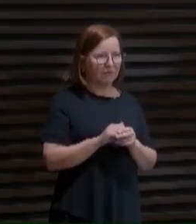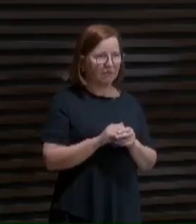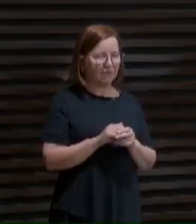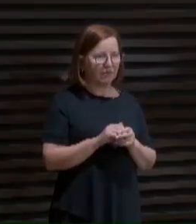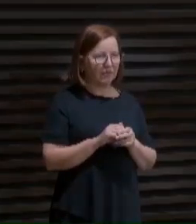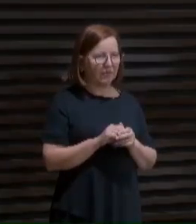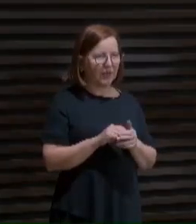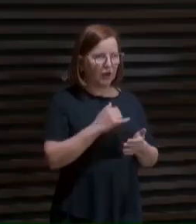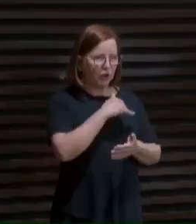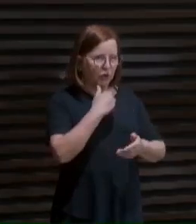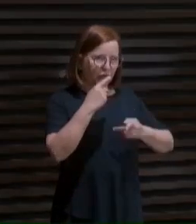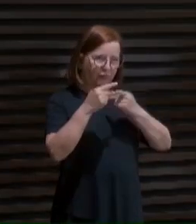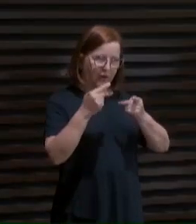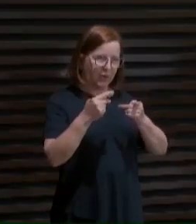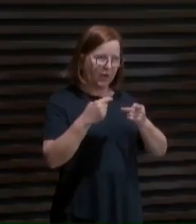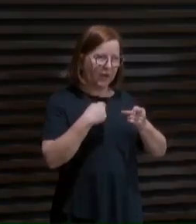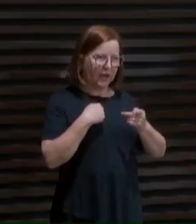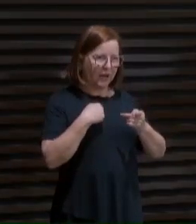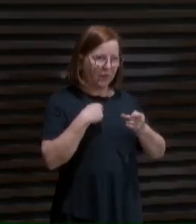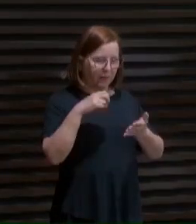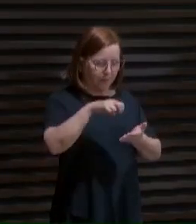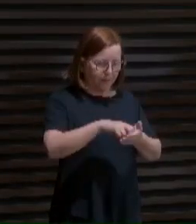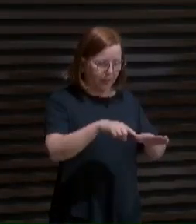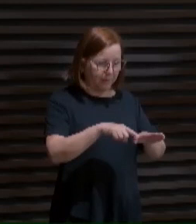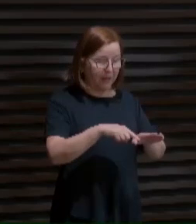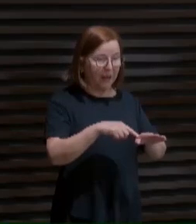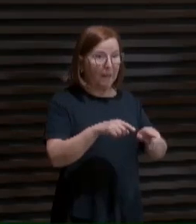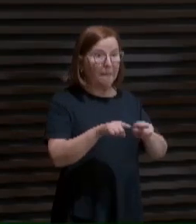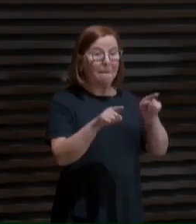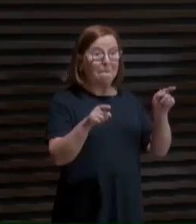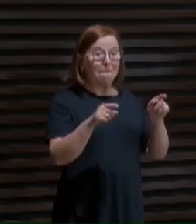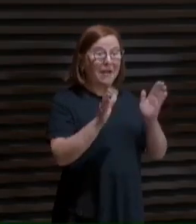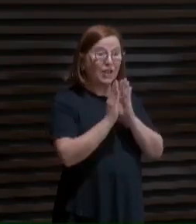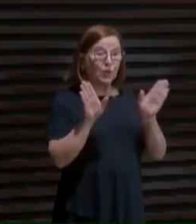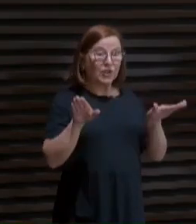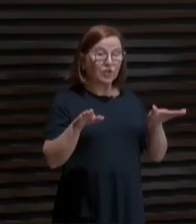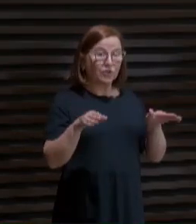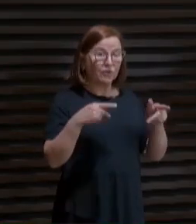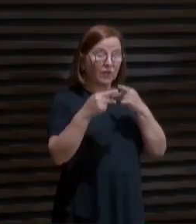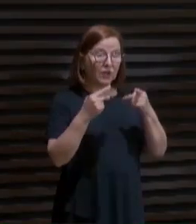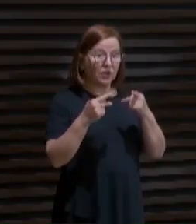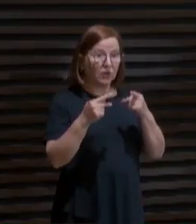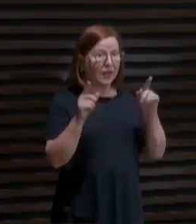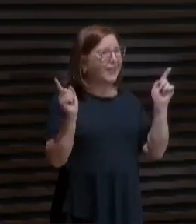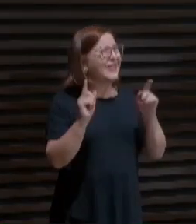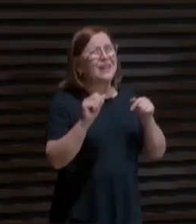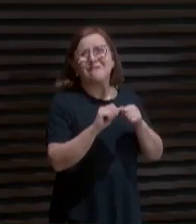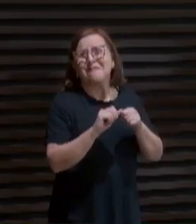Prostrei-me ante os seus pés, é o anjo, para adorá-lo. Ele, porém, me disse: vê, não faças